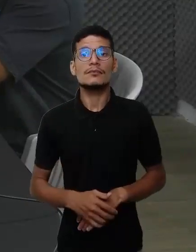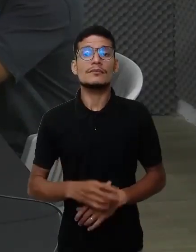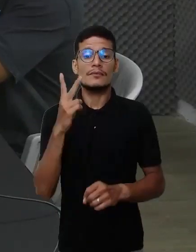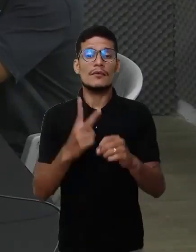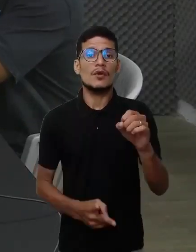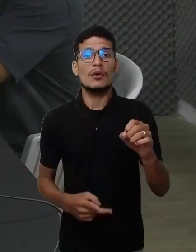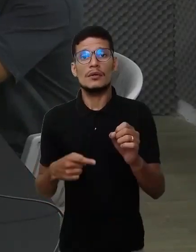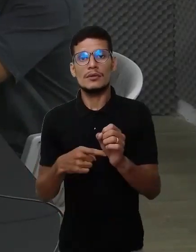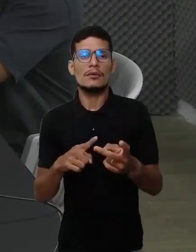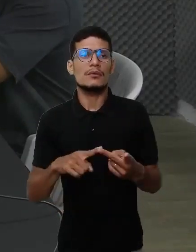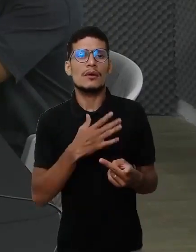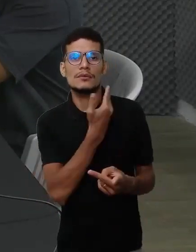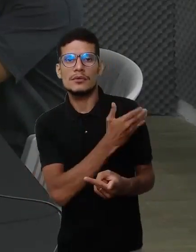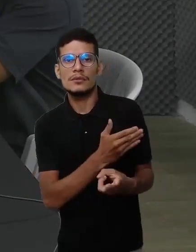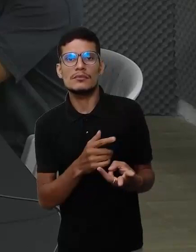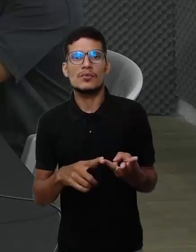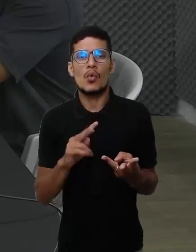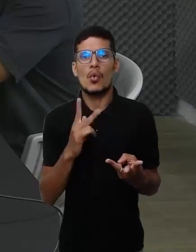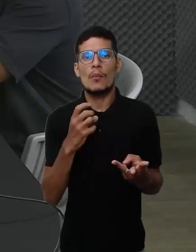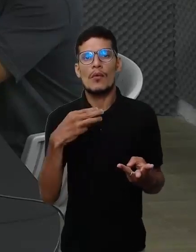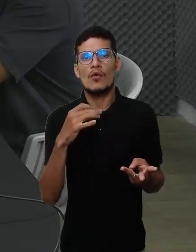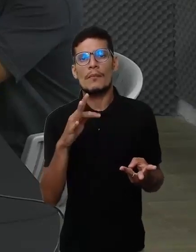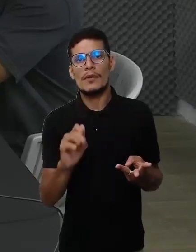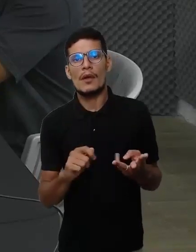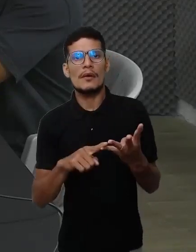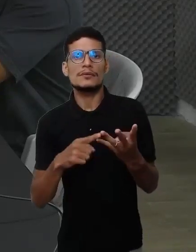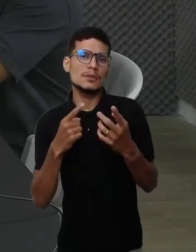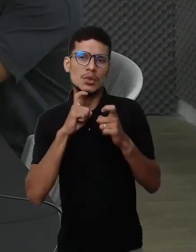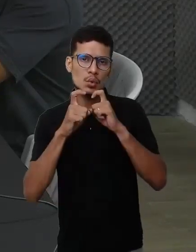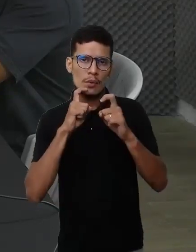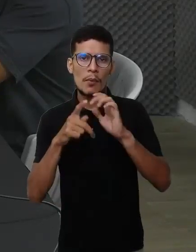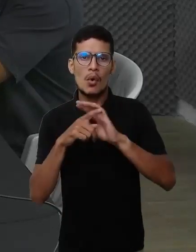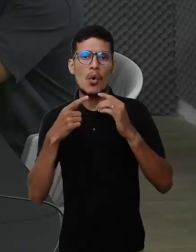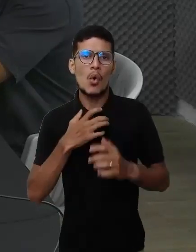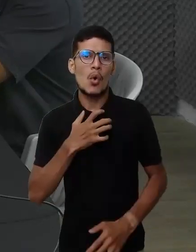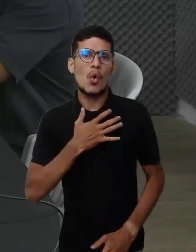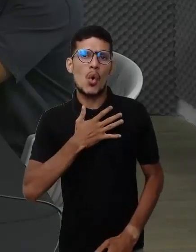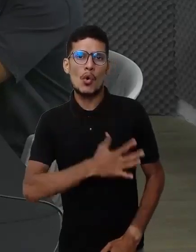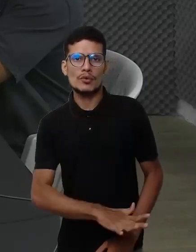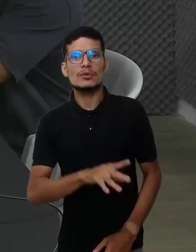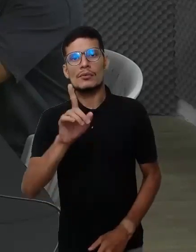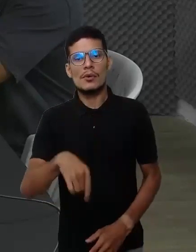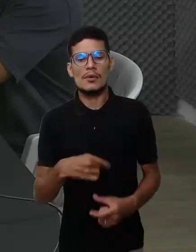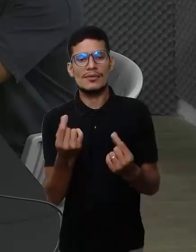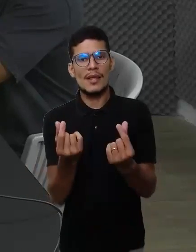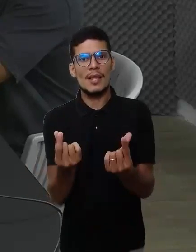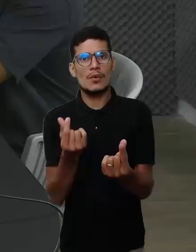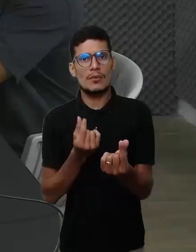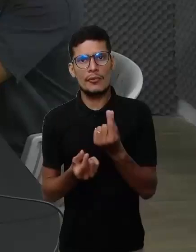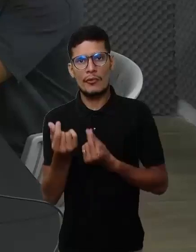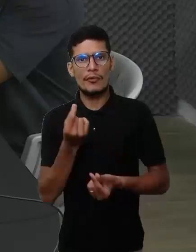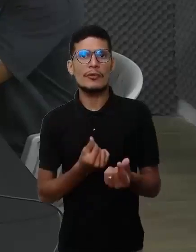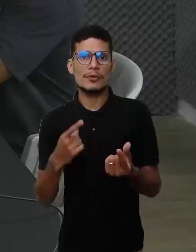violência, o racismo, a homofobia, o discurso de ódio, a manipulação, isso dá dinheiro. Então, nós temos